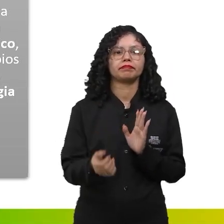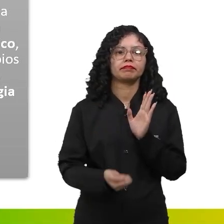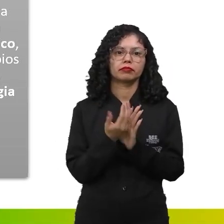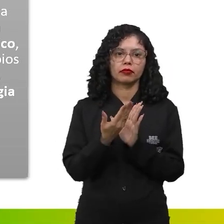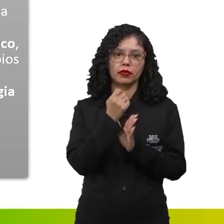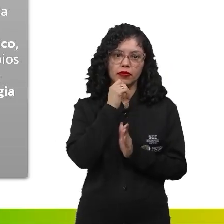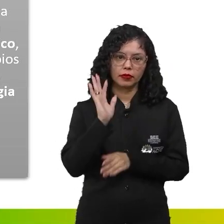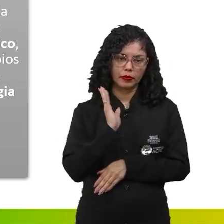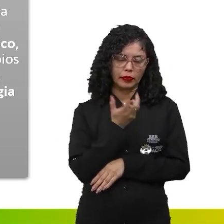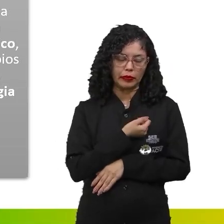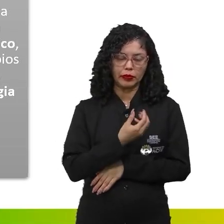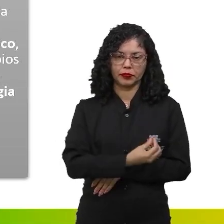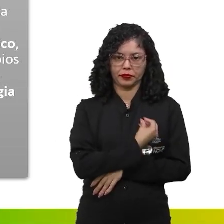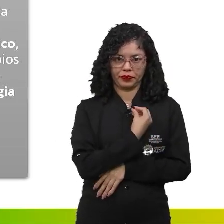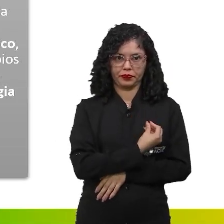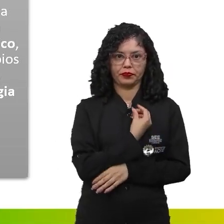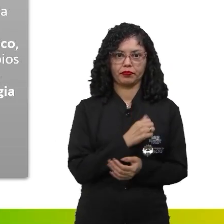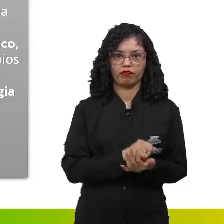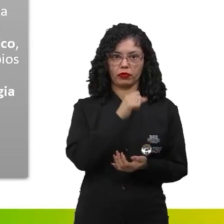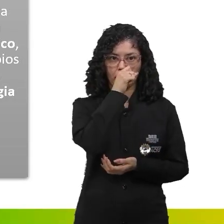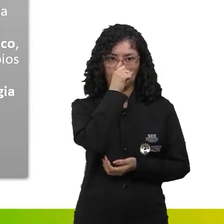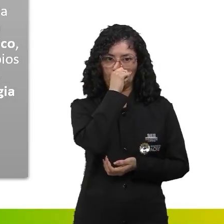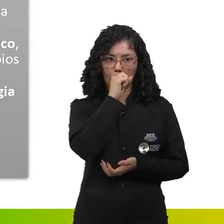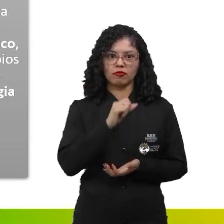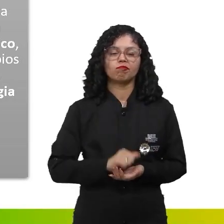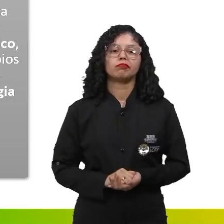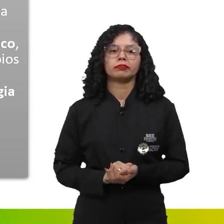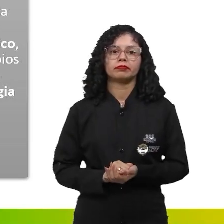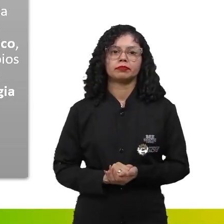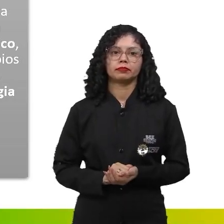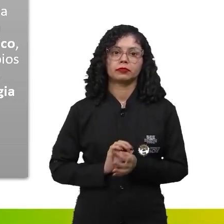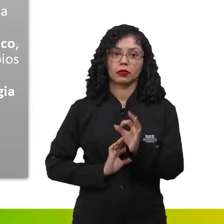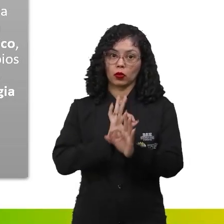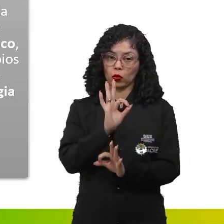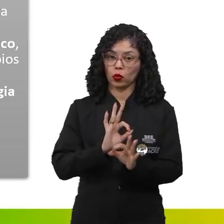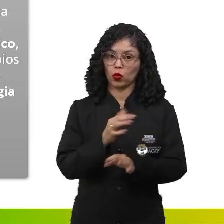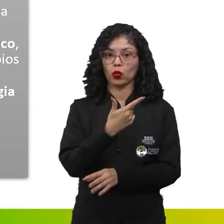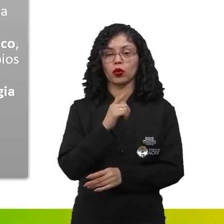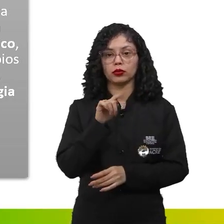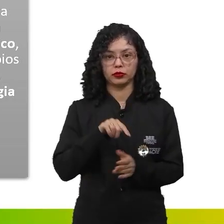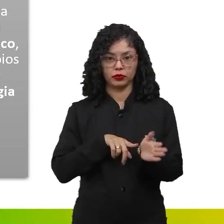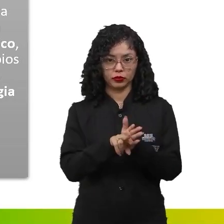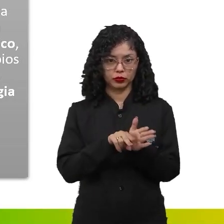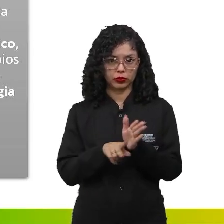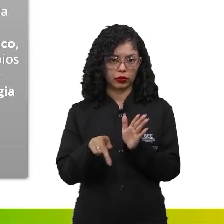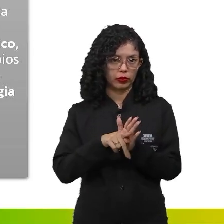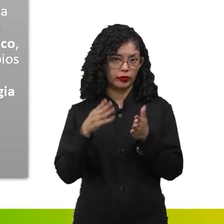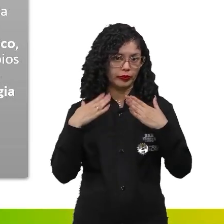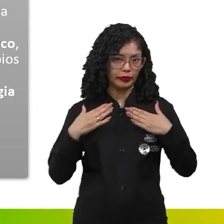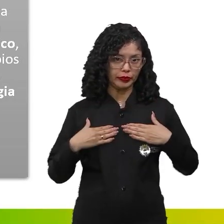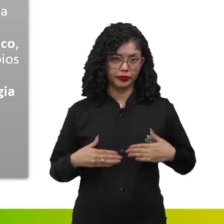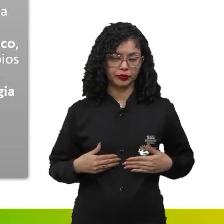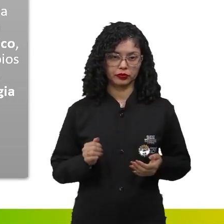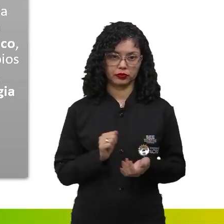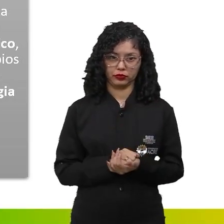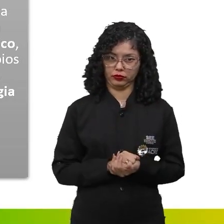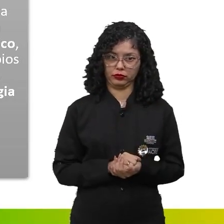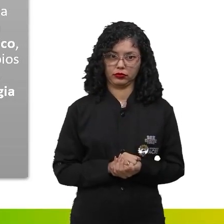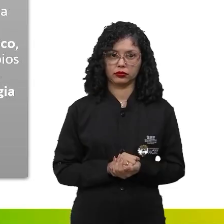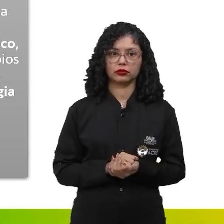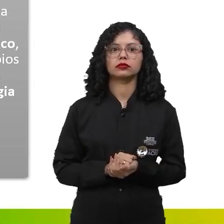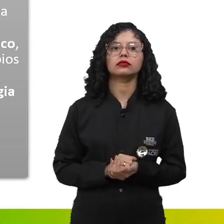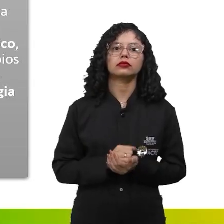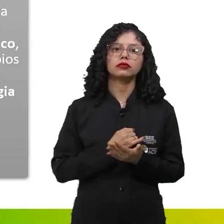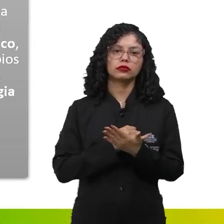imunologia, salvando milhões de vidas. Vimos também o funcionamento biológico das vacinas, a gente sabe como elas funcionam, tá?